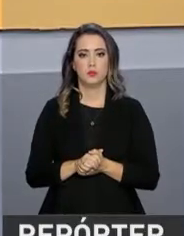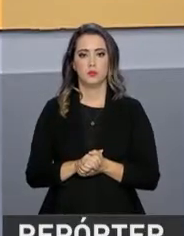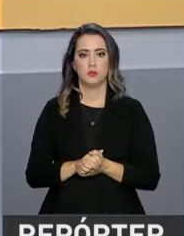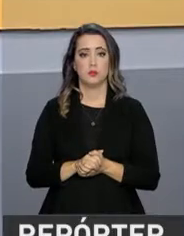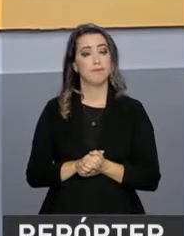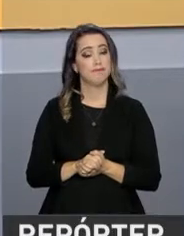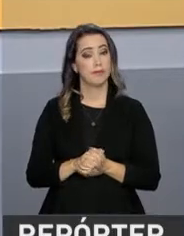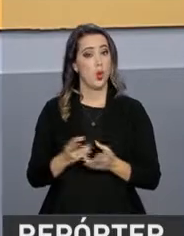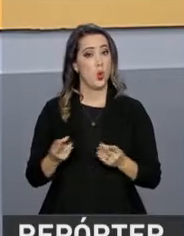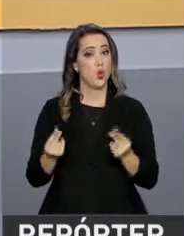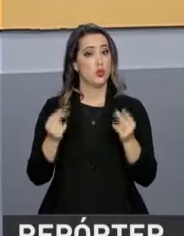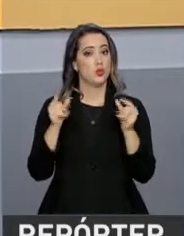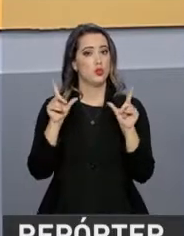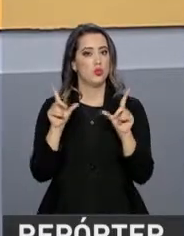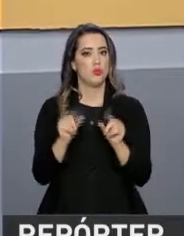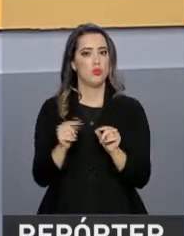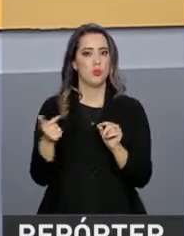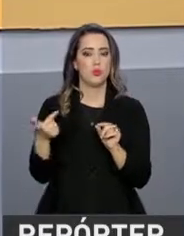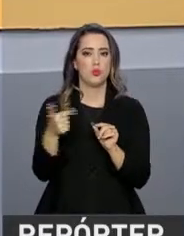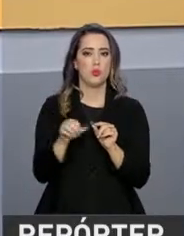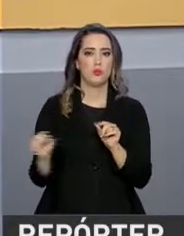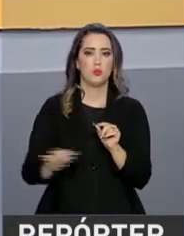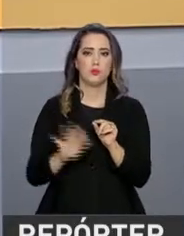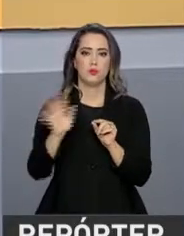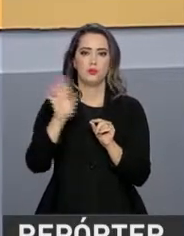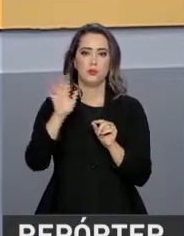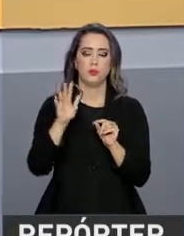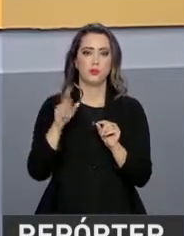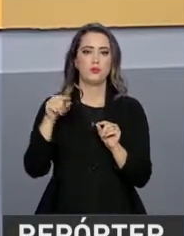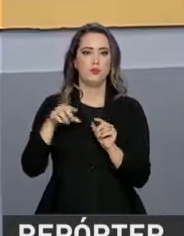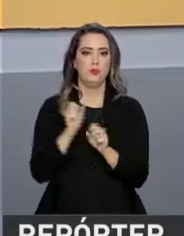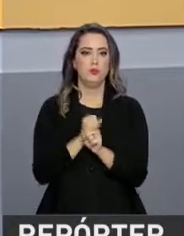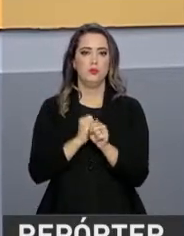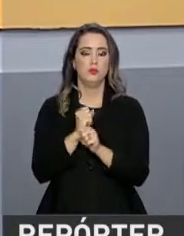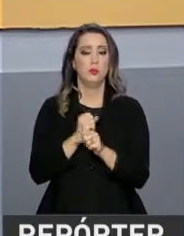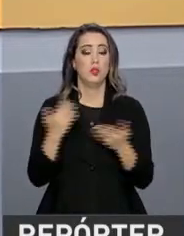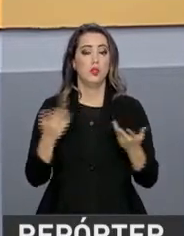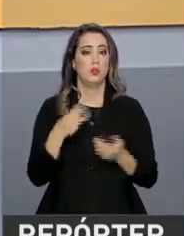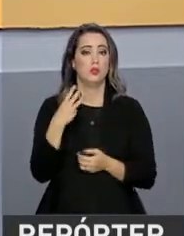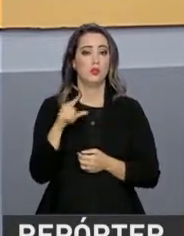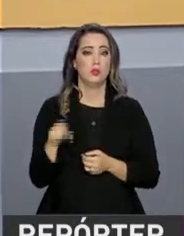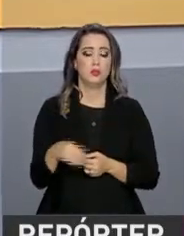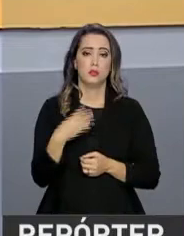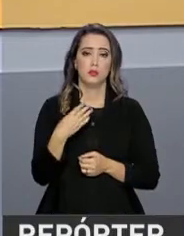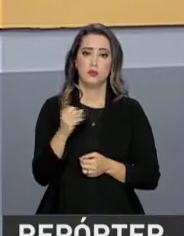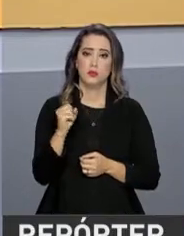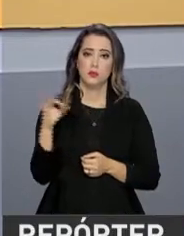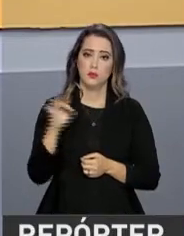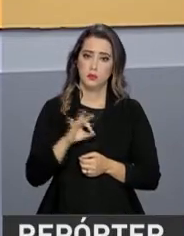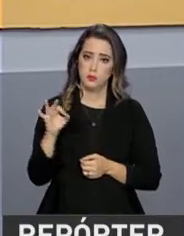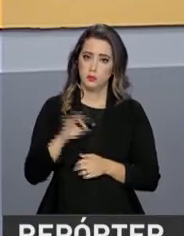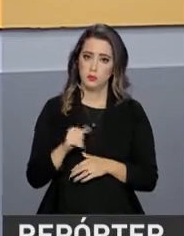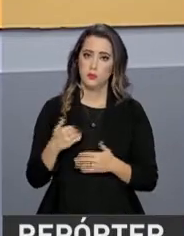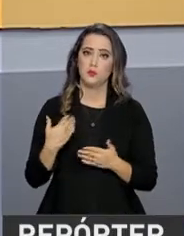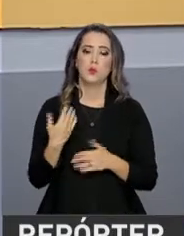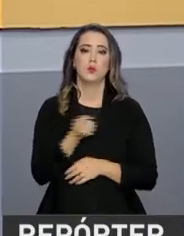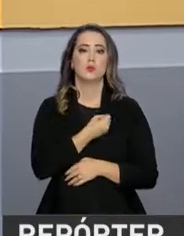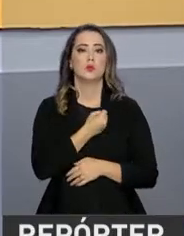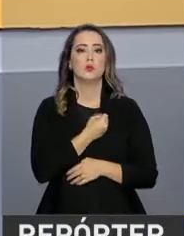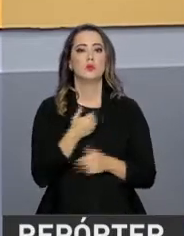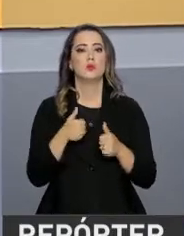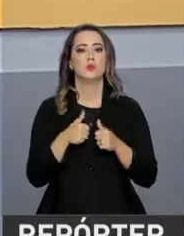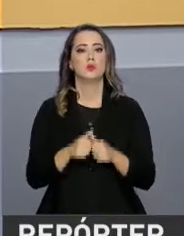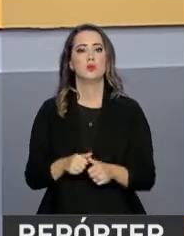mercado financeiro reduziu ainda mais a estimativa de inflação agora para 3,48 por cento os